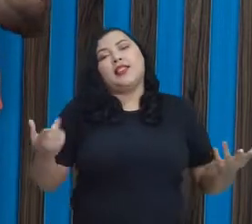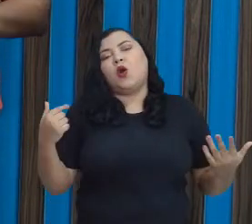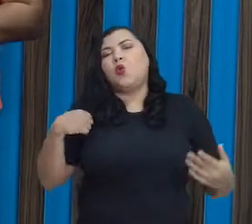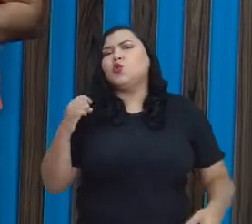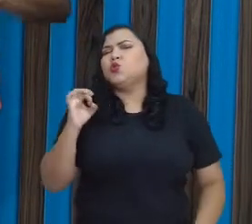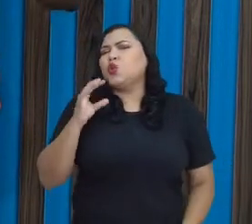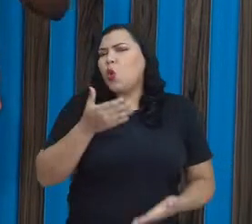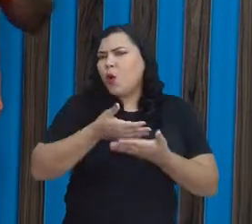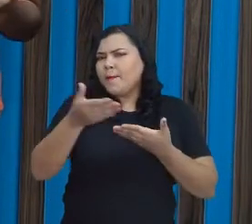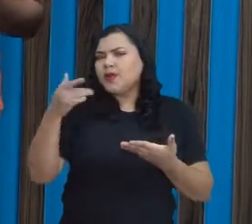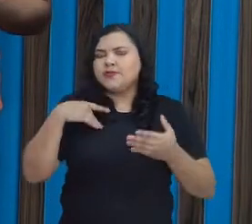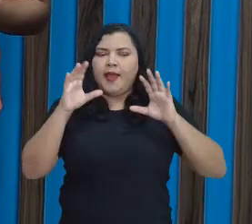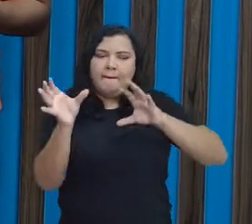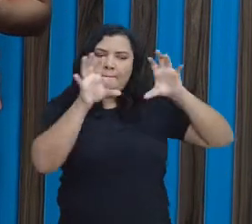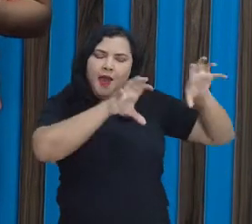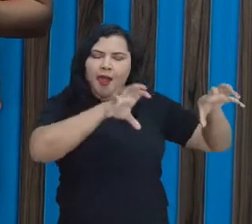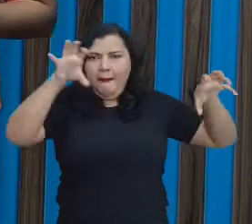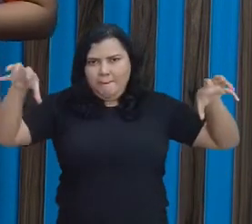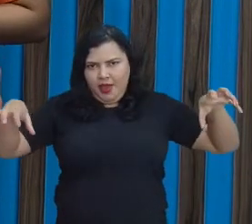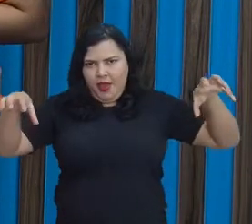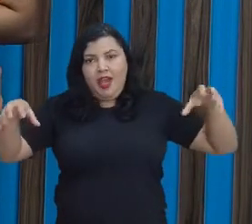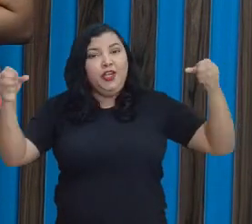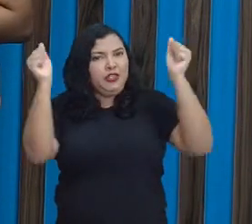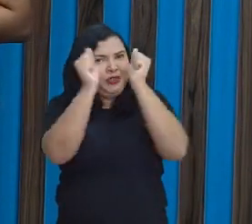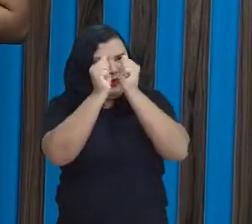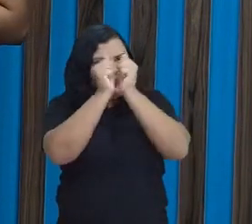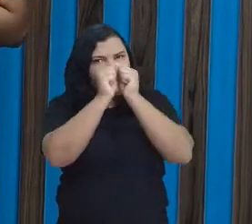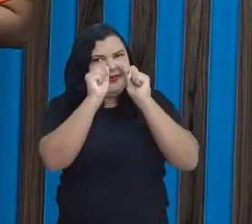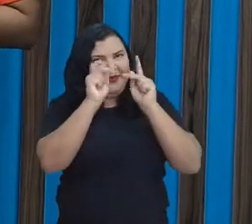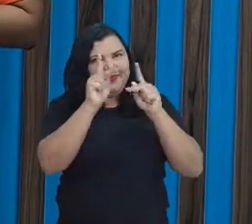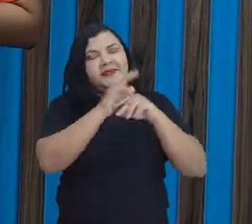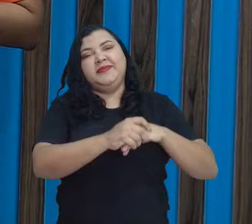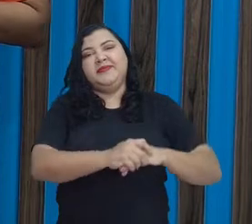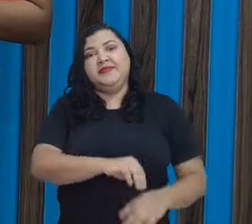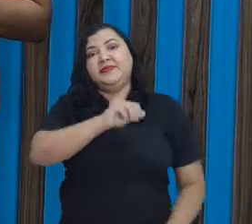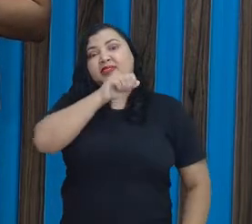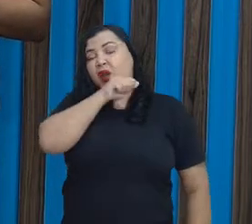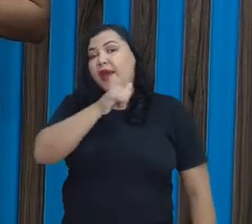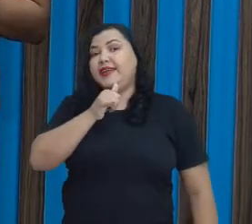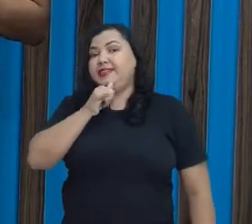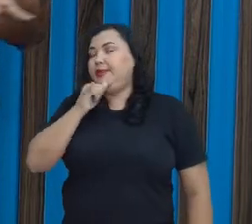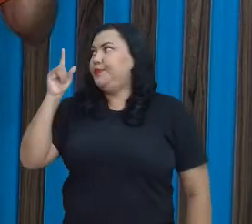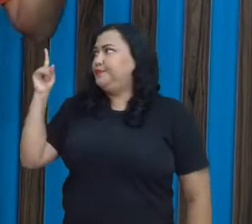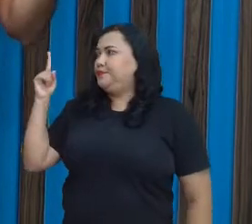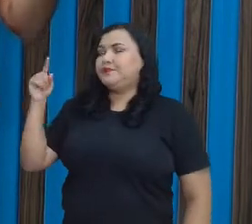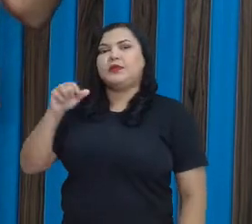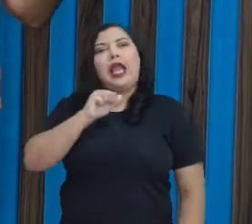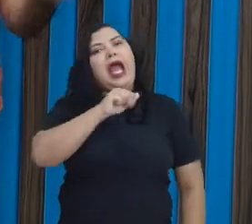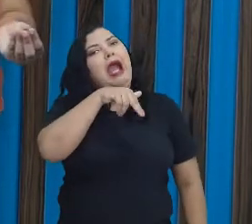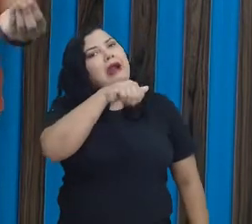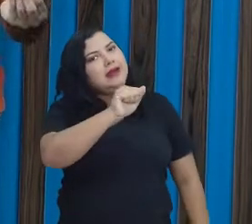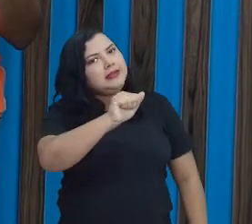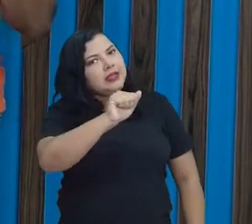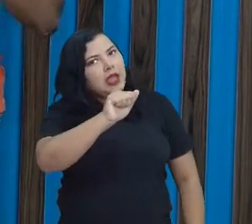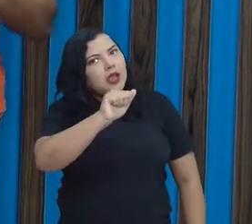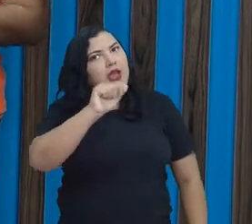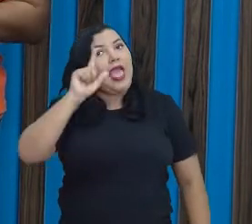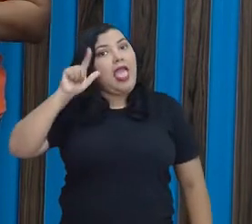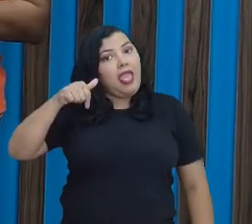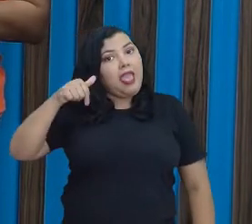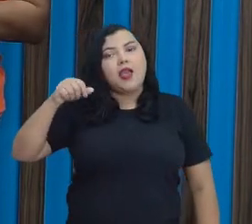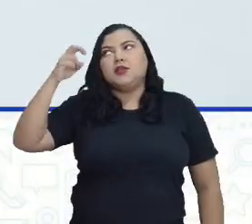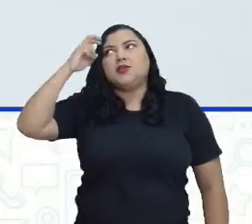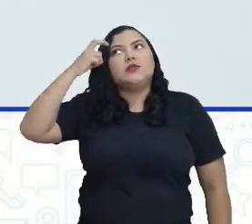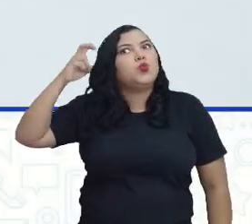gente só vai dividir em sujeito e predicado. Então, quando eu digo Ana é super inteligente, qual é o sujeito aqui?